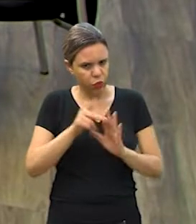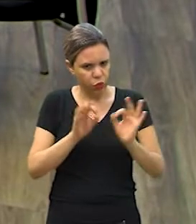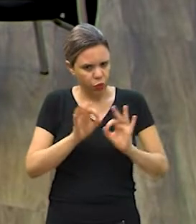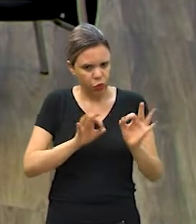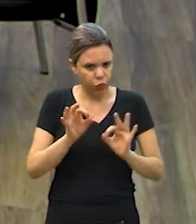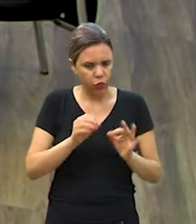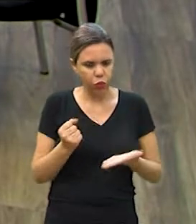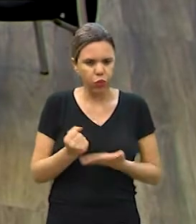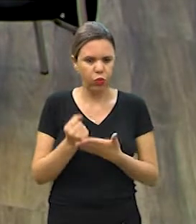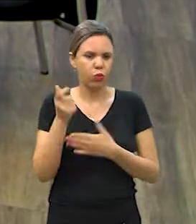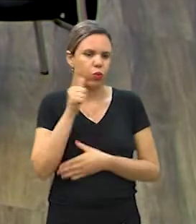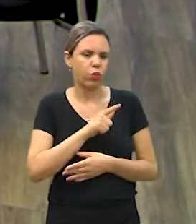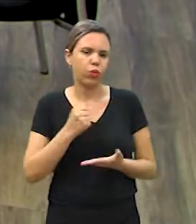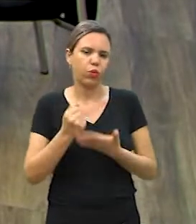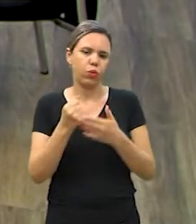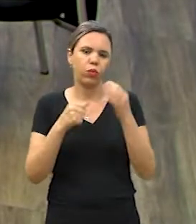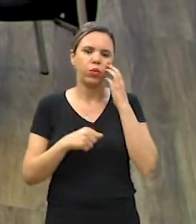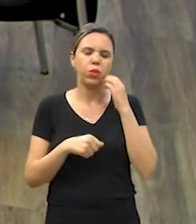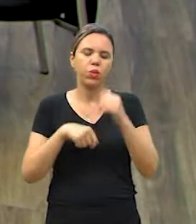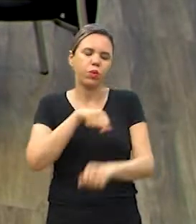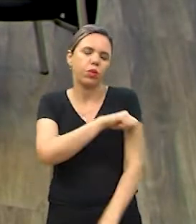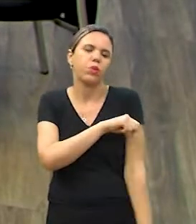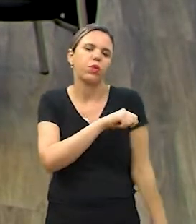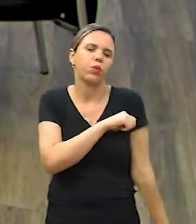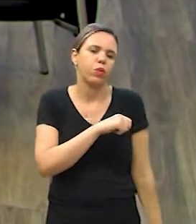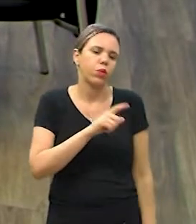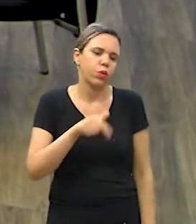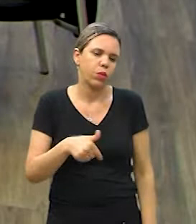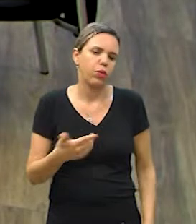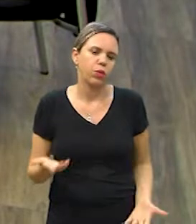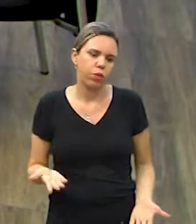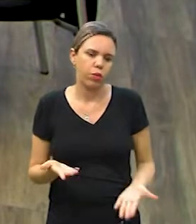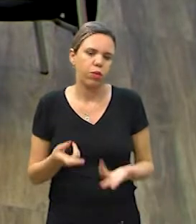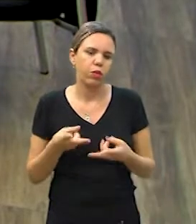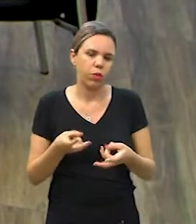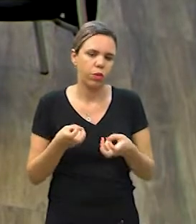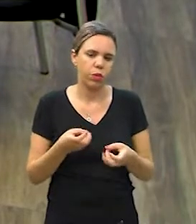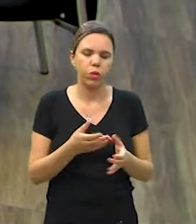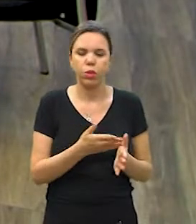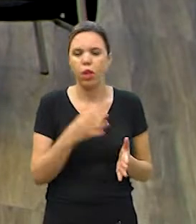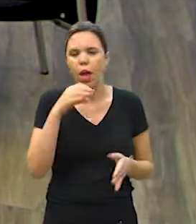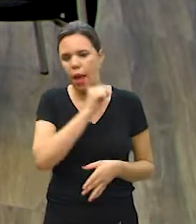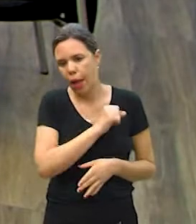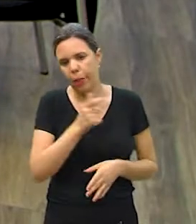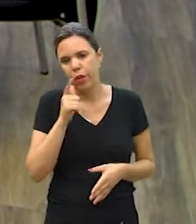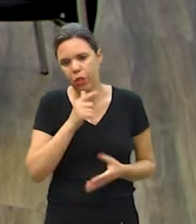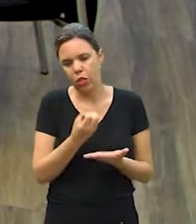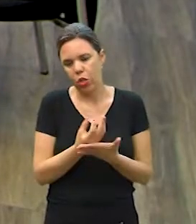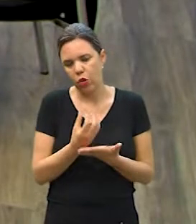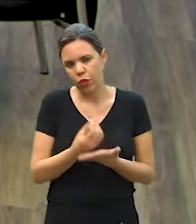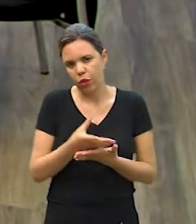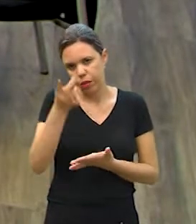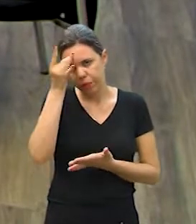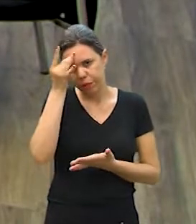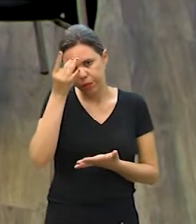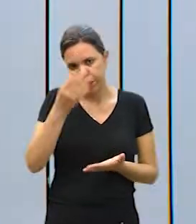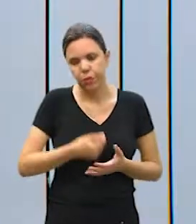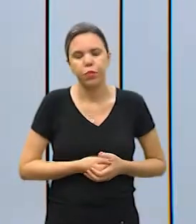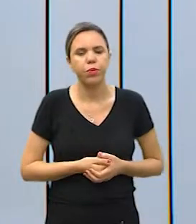um projetinho para conseguir ajudar esses alunos, e aí em meio ano a gente conseguia